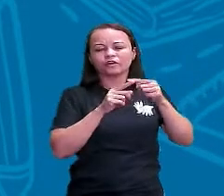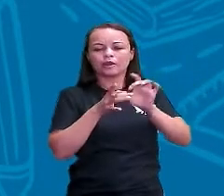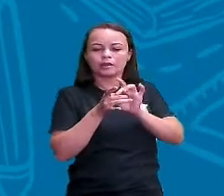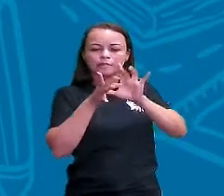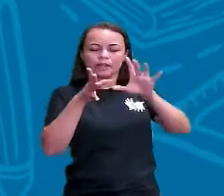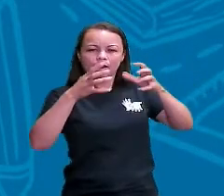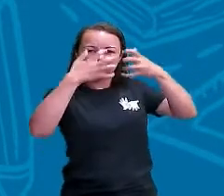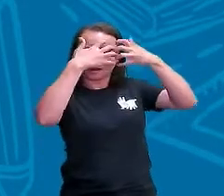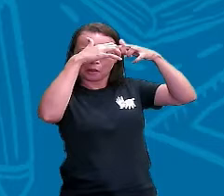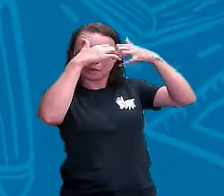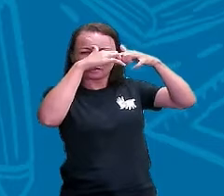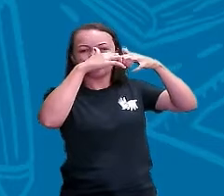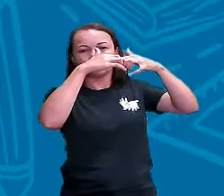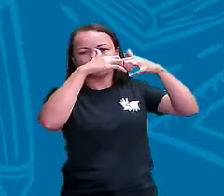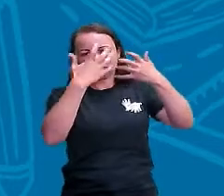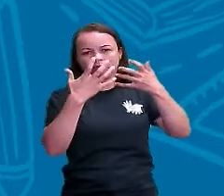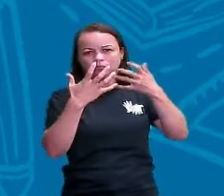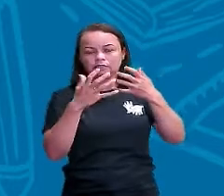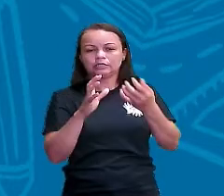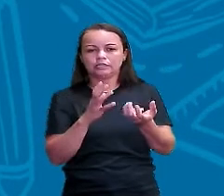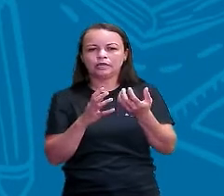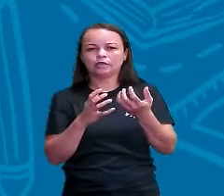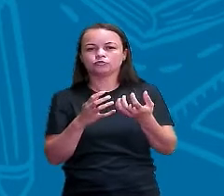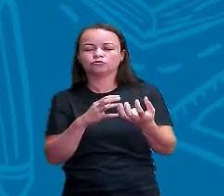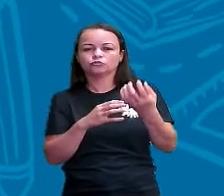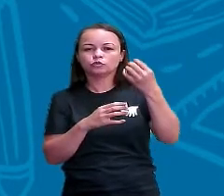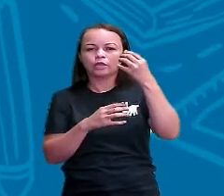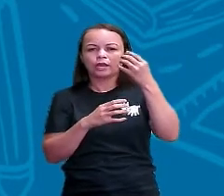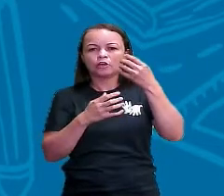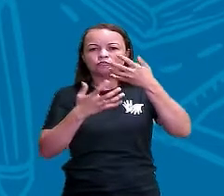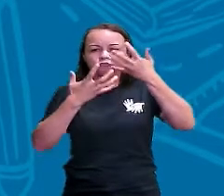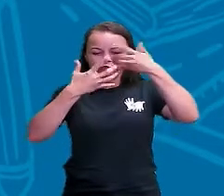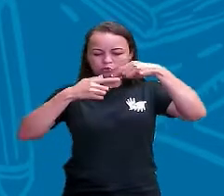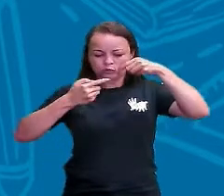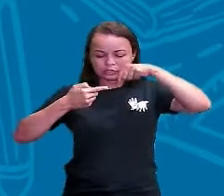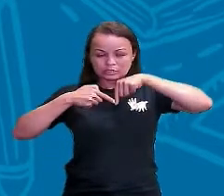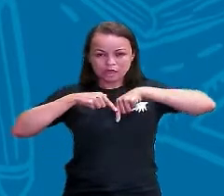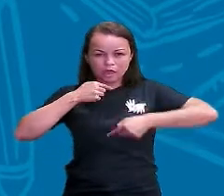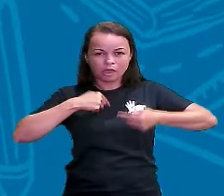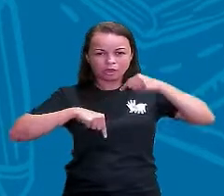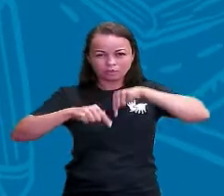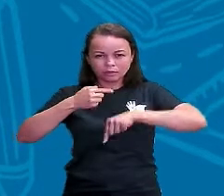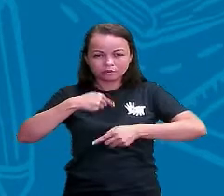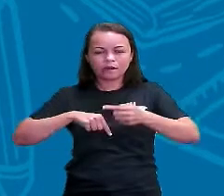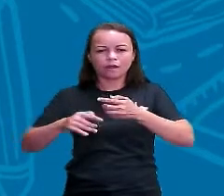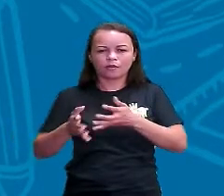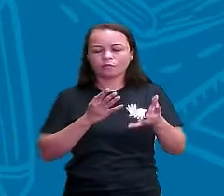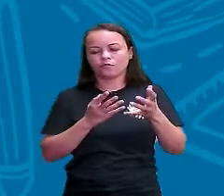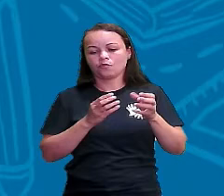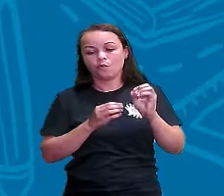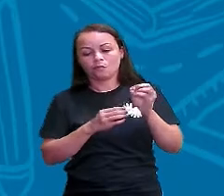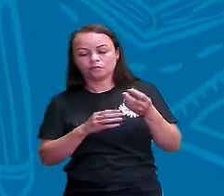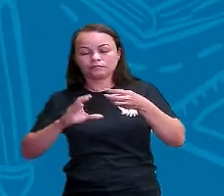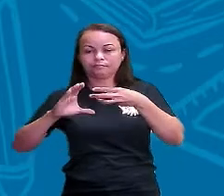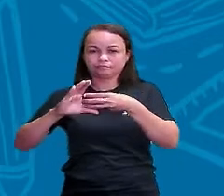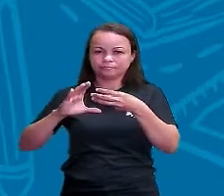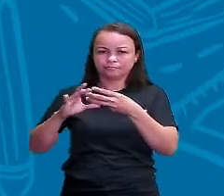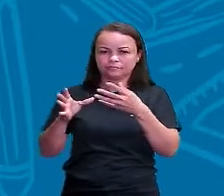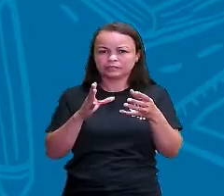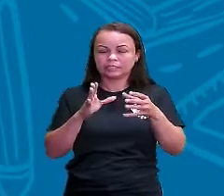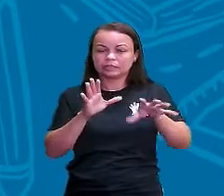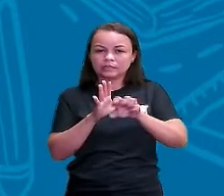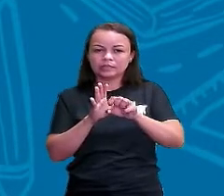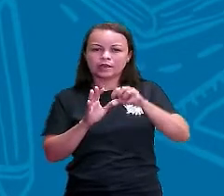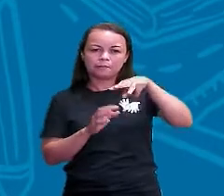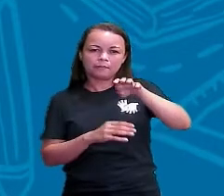Então, lá no sistema nervoso central. E ali a gente vai ter uns chamados receptores da célula, tá lá na membrana celular. E é legal